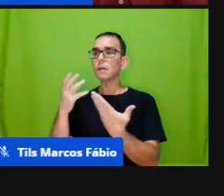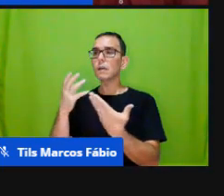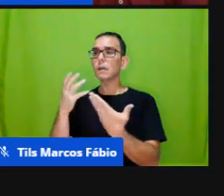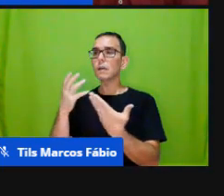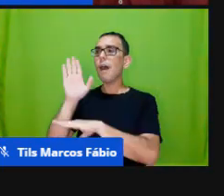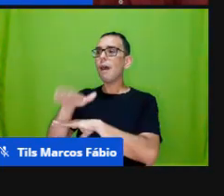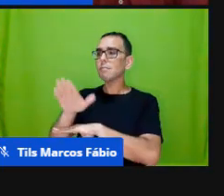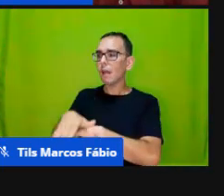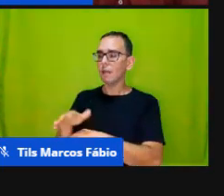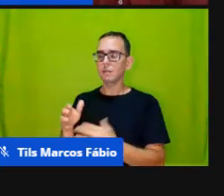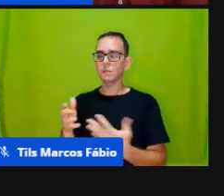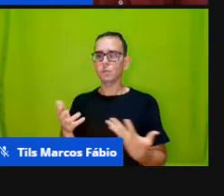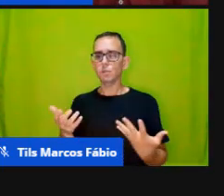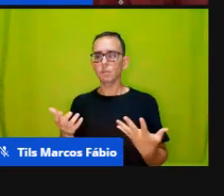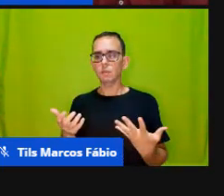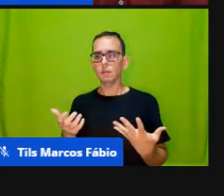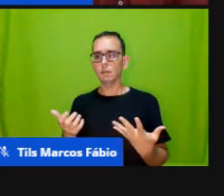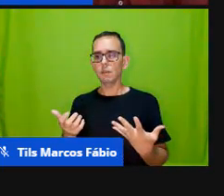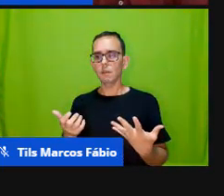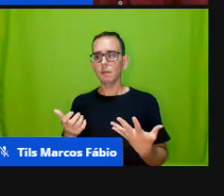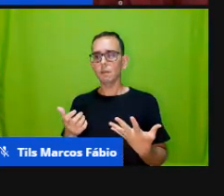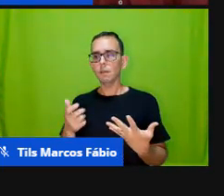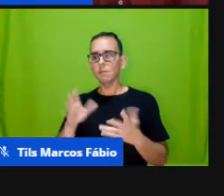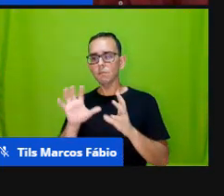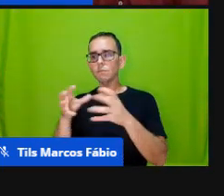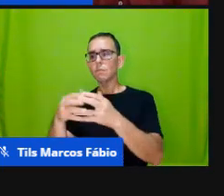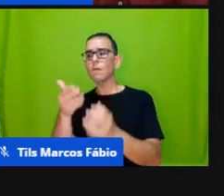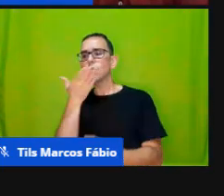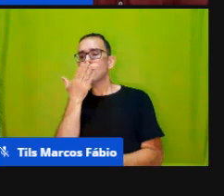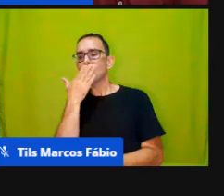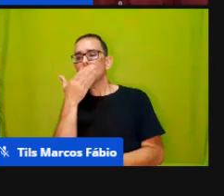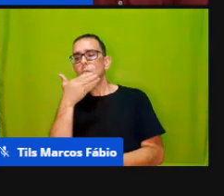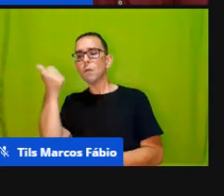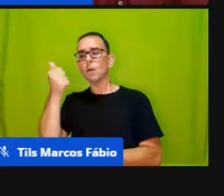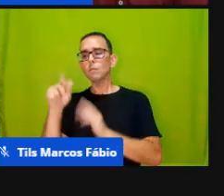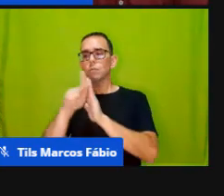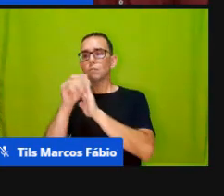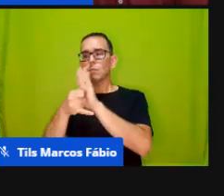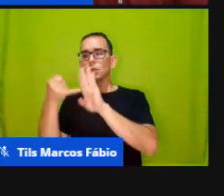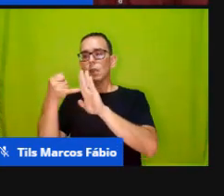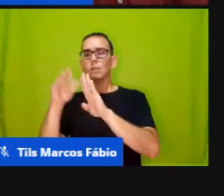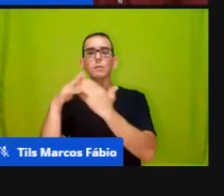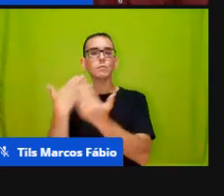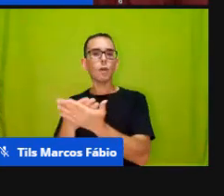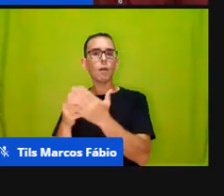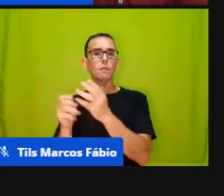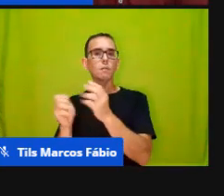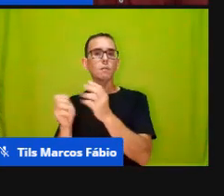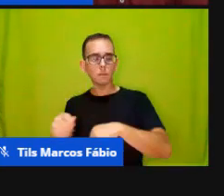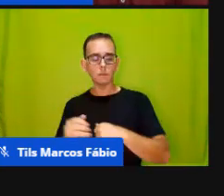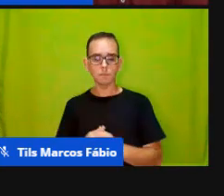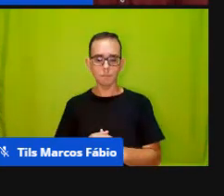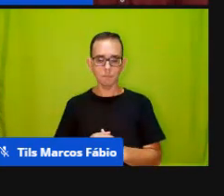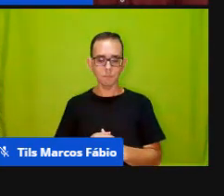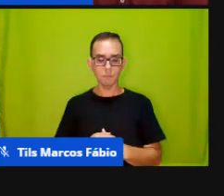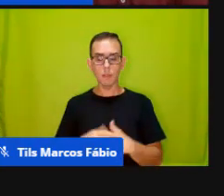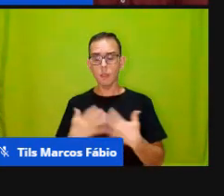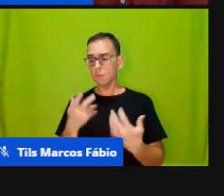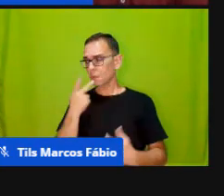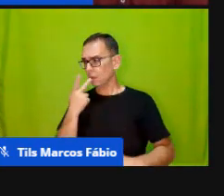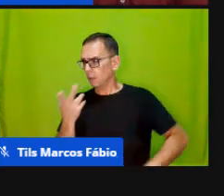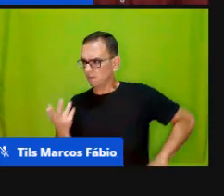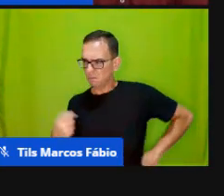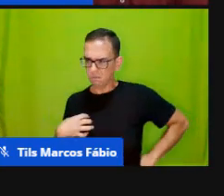a prática da modalidade que ele escolheu nos nossos projetos escolares. Aí o pessoal vai falar, não, mas